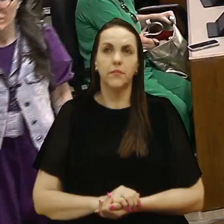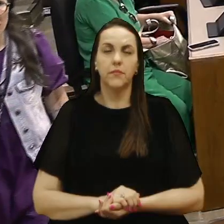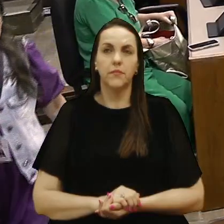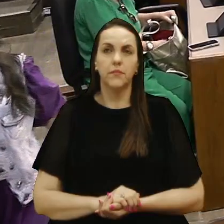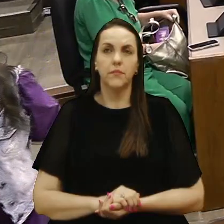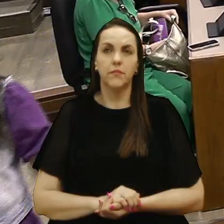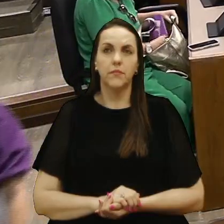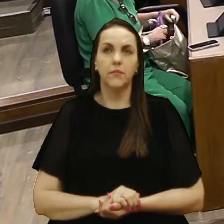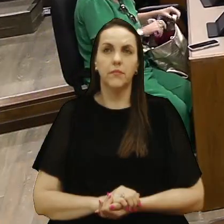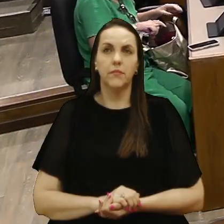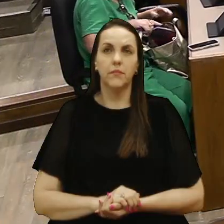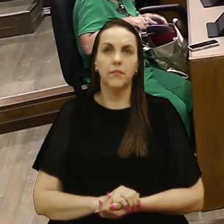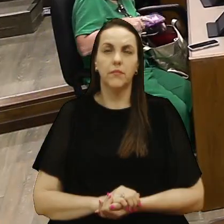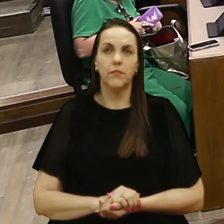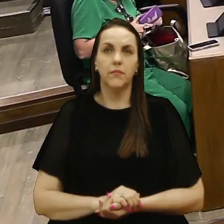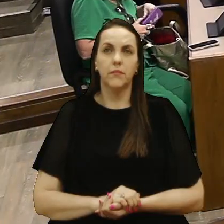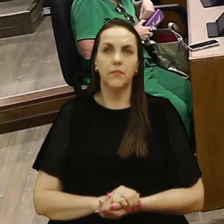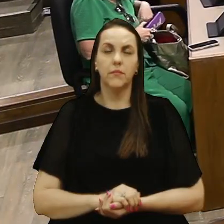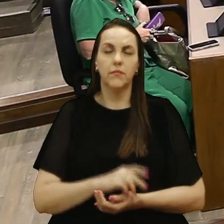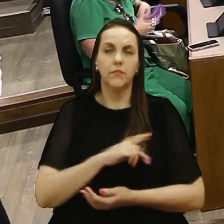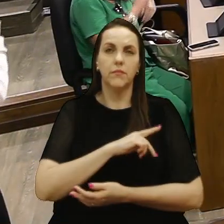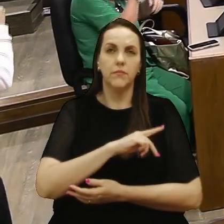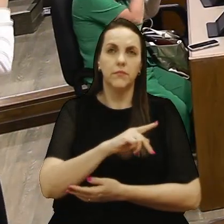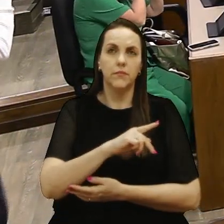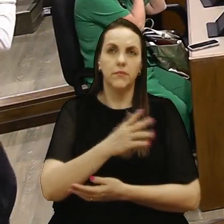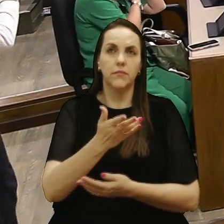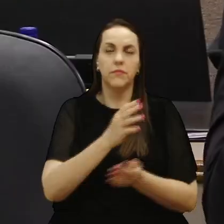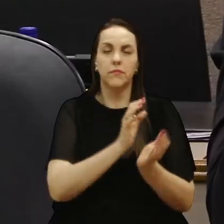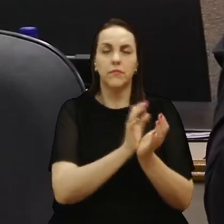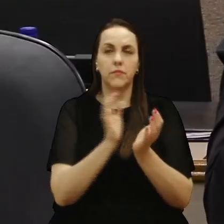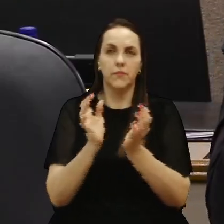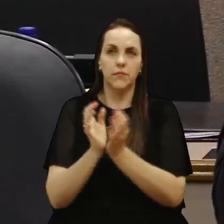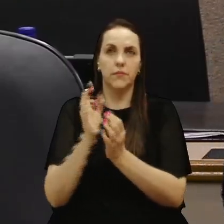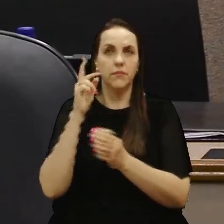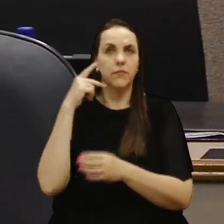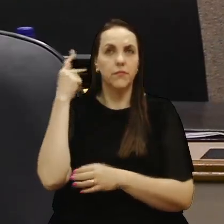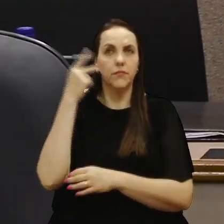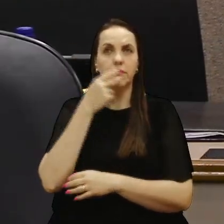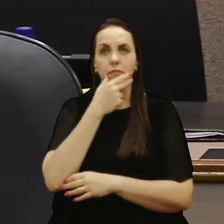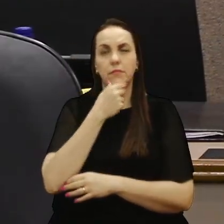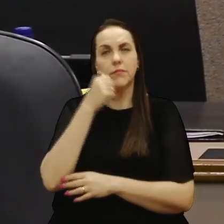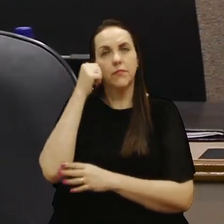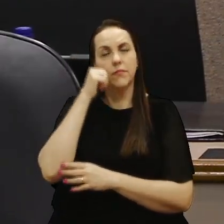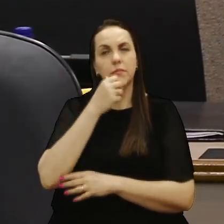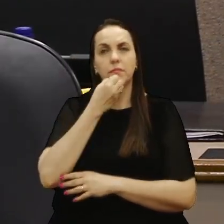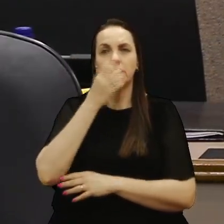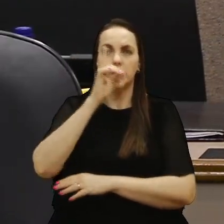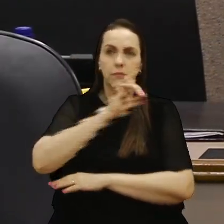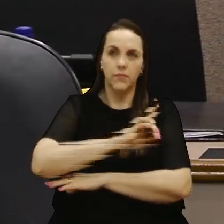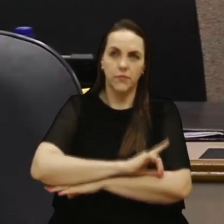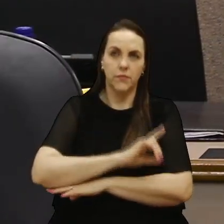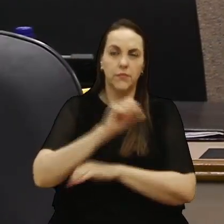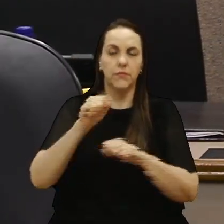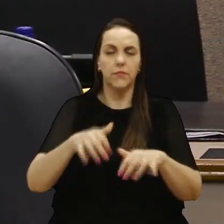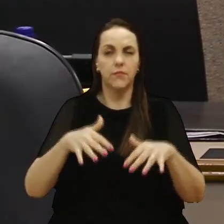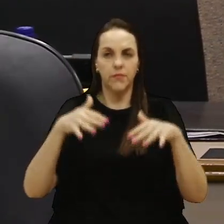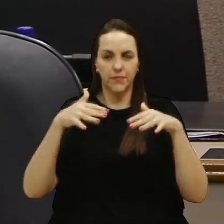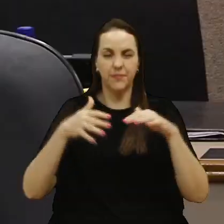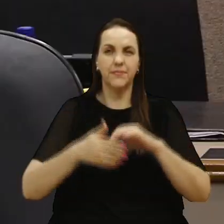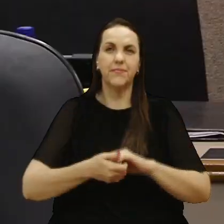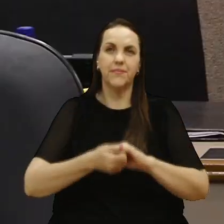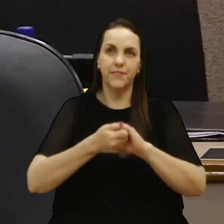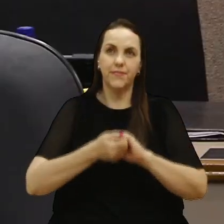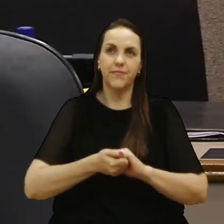em formato eletrônico. Senhor presidente, nobres colegas vereadores, muito bom dia. Quem está aqui no nosso plenário, quero